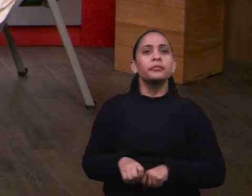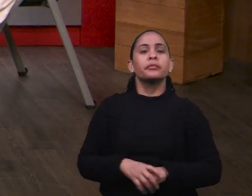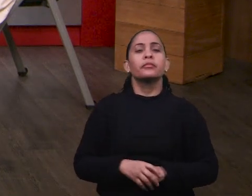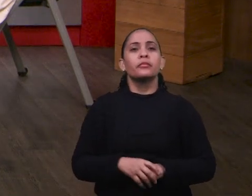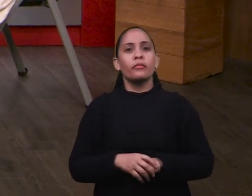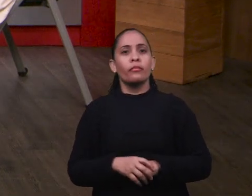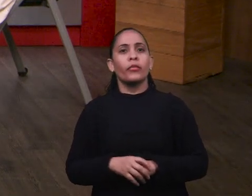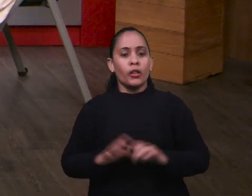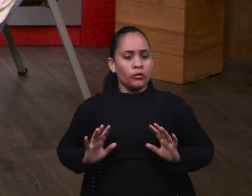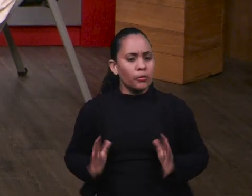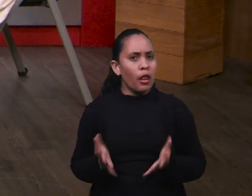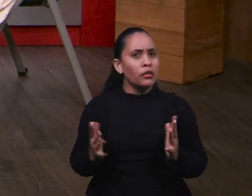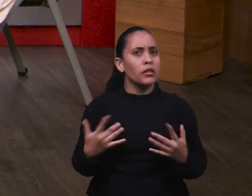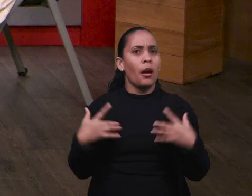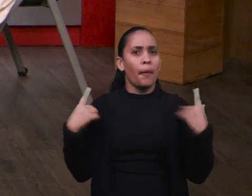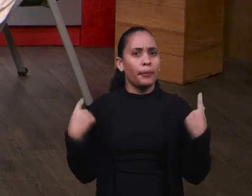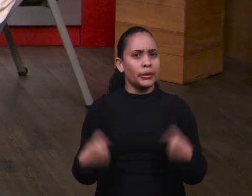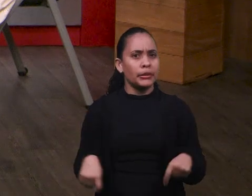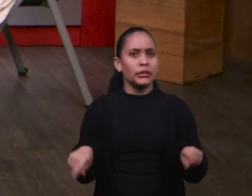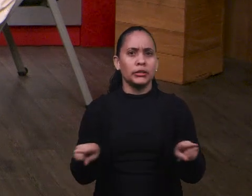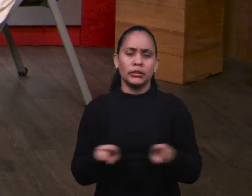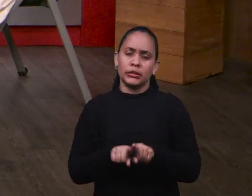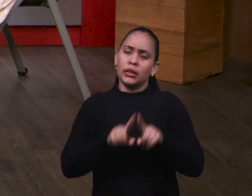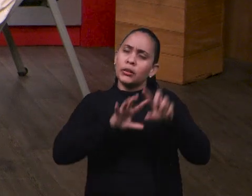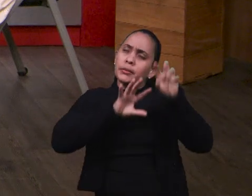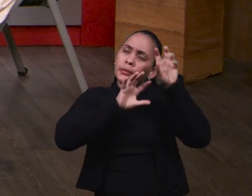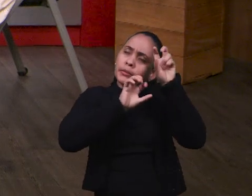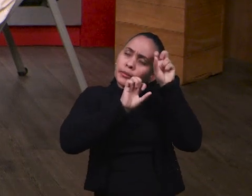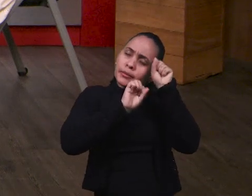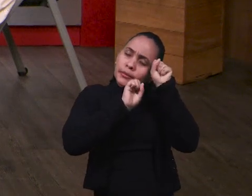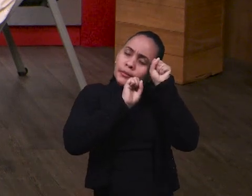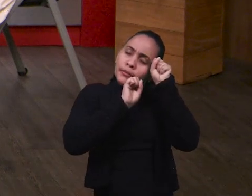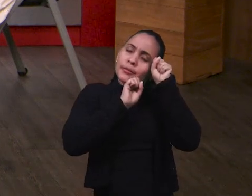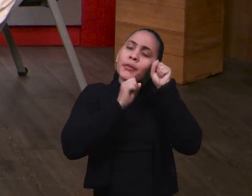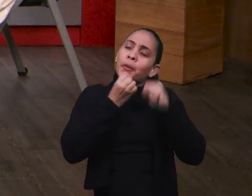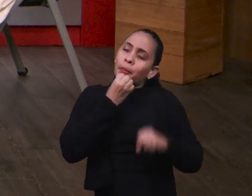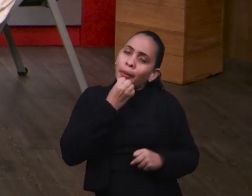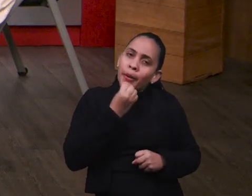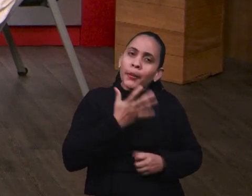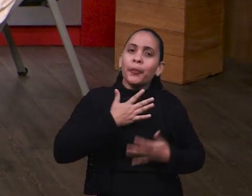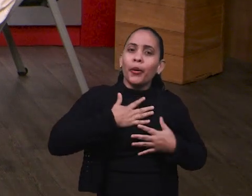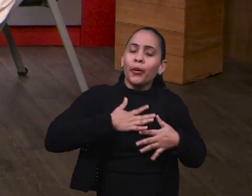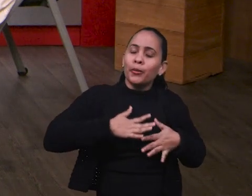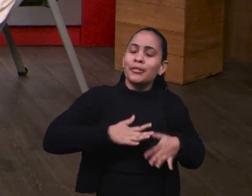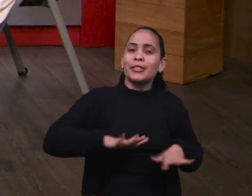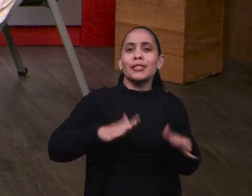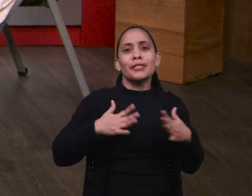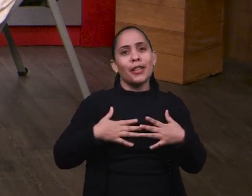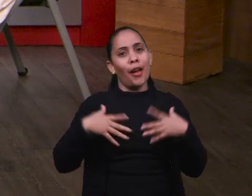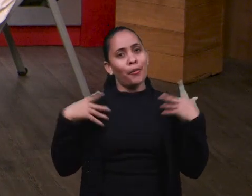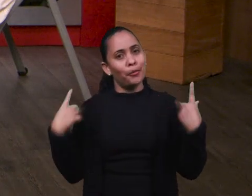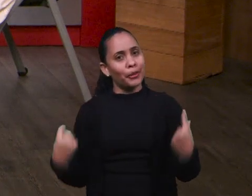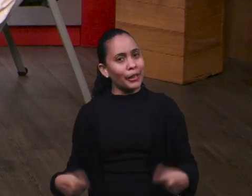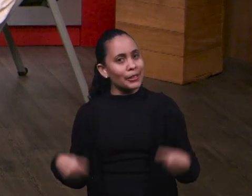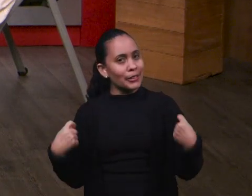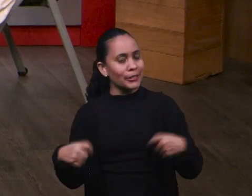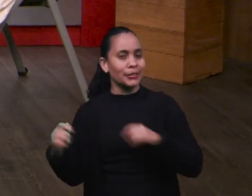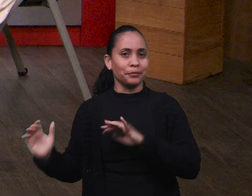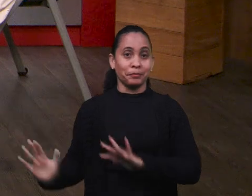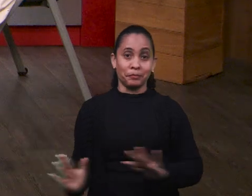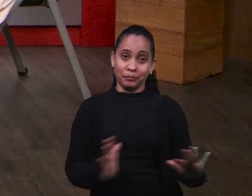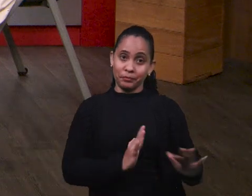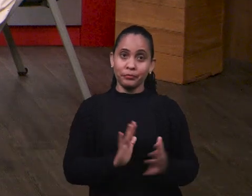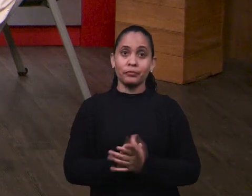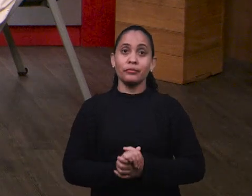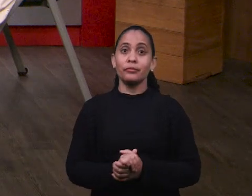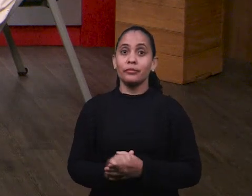de musculação. Precisa ter uma higiene do sono, né, precisa ter um repouso adequado. Então, assim, gente...